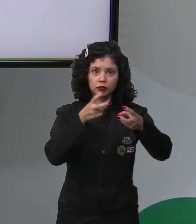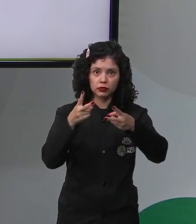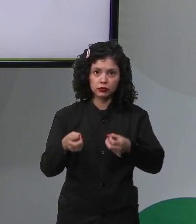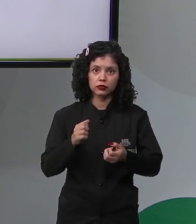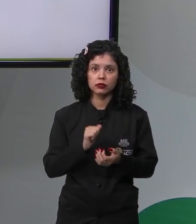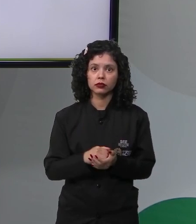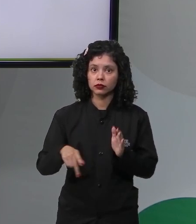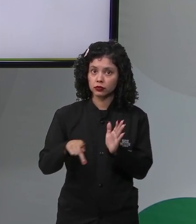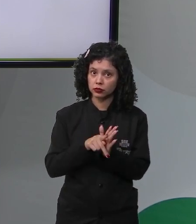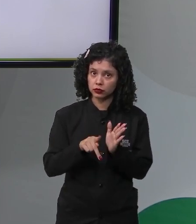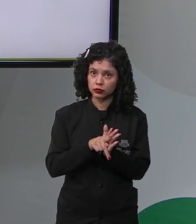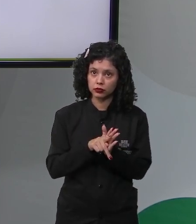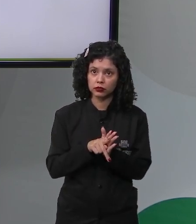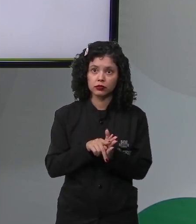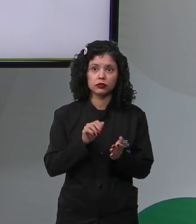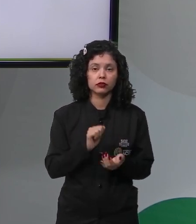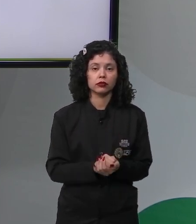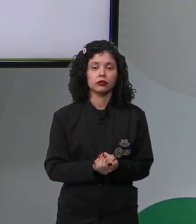a própria